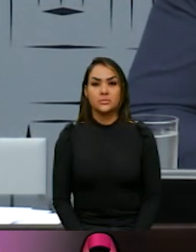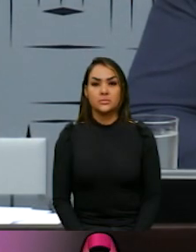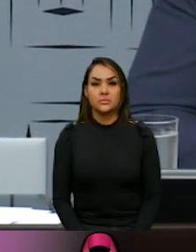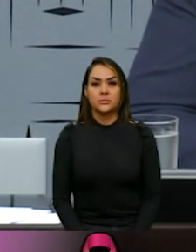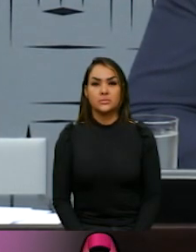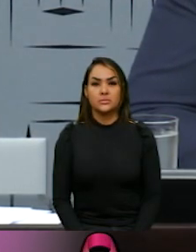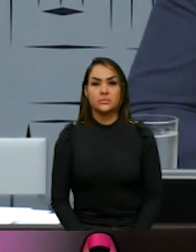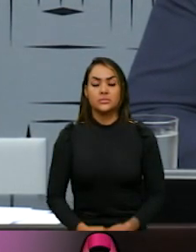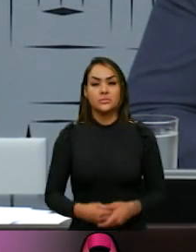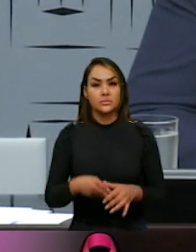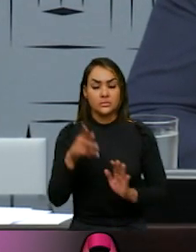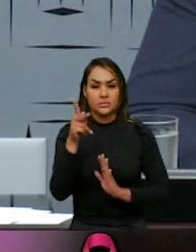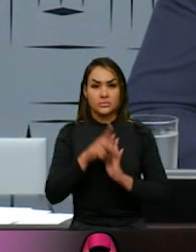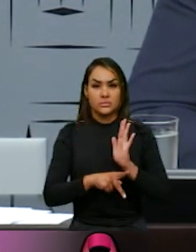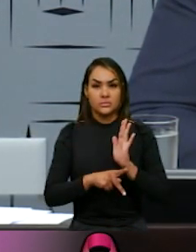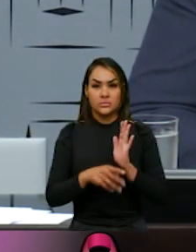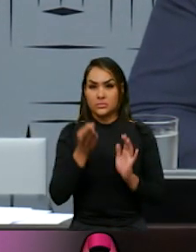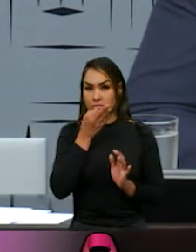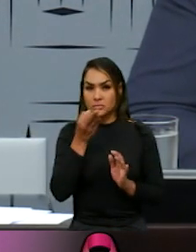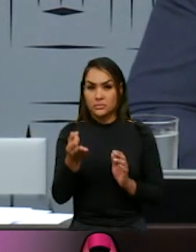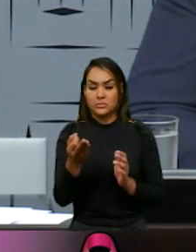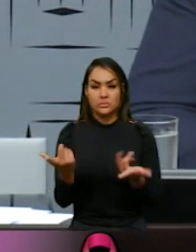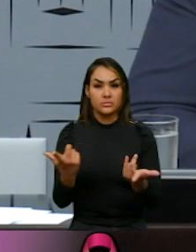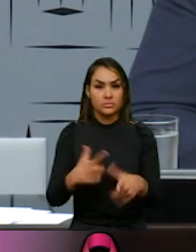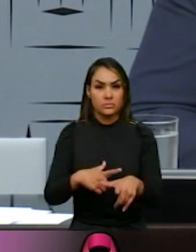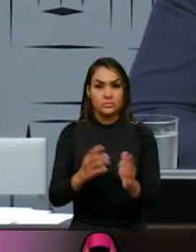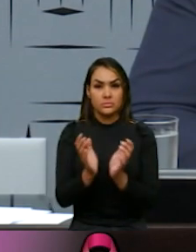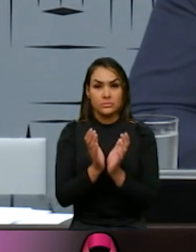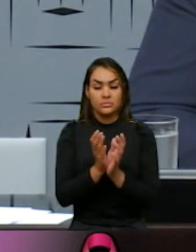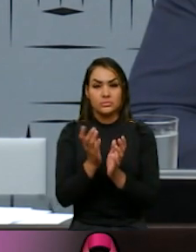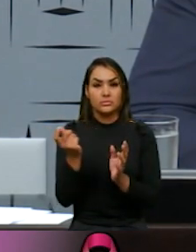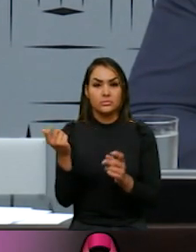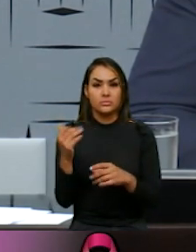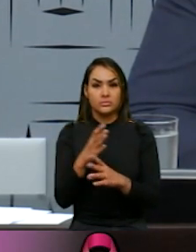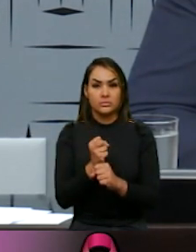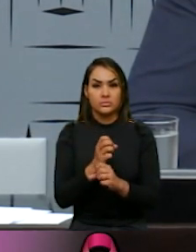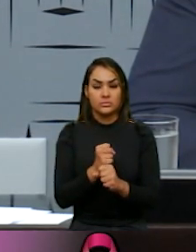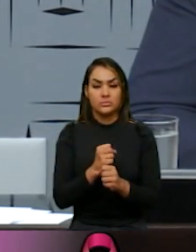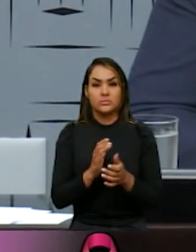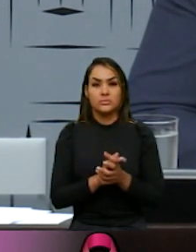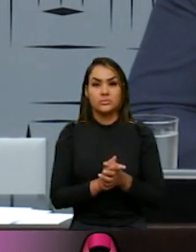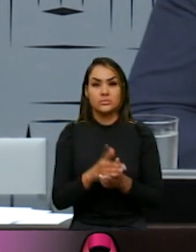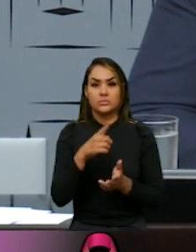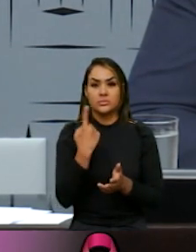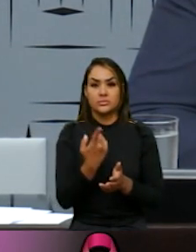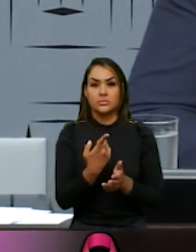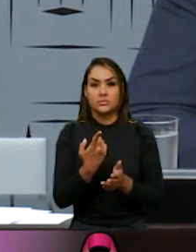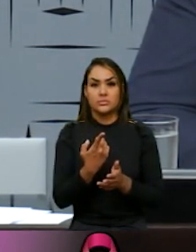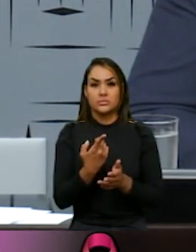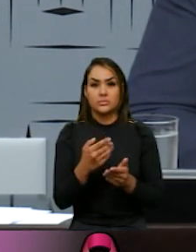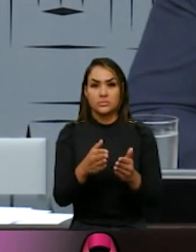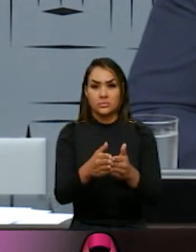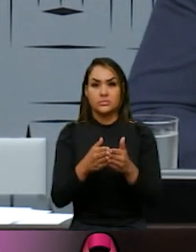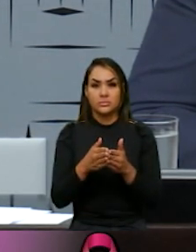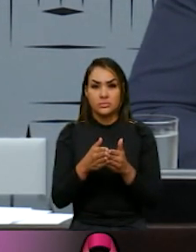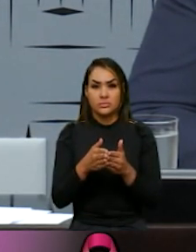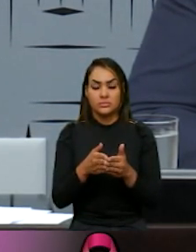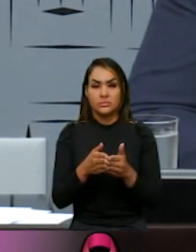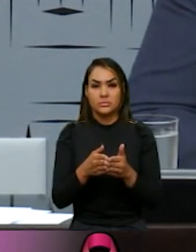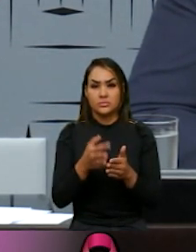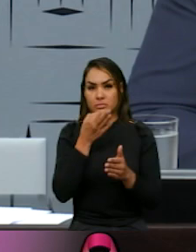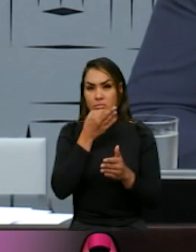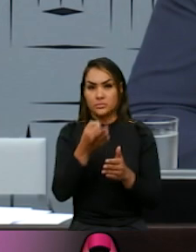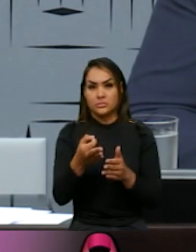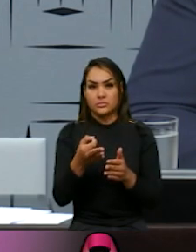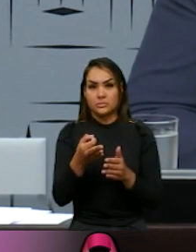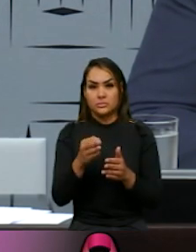Tendo o projeto recebido parecer contrário da Comissão de Finanças e Orçamento, submetemos à apreciação do plenário o